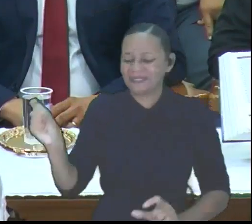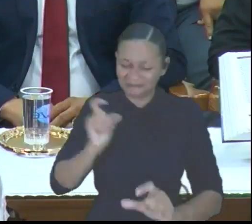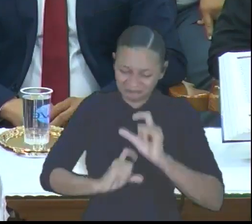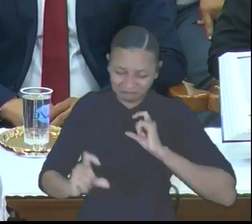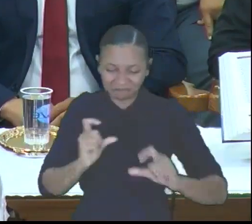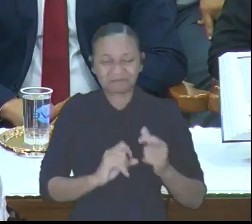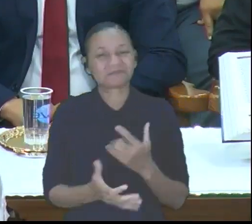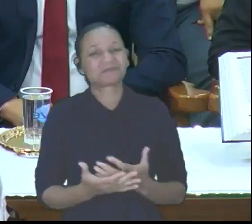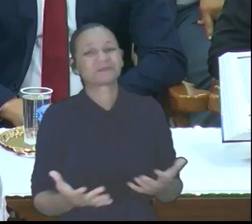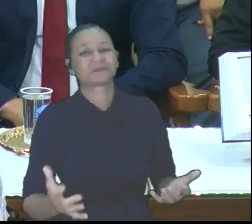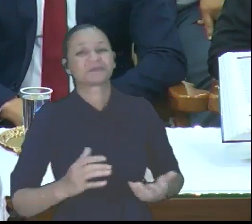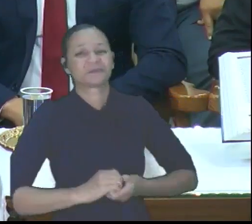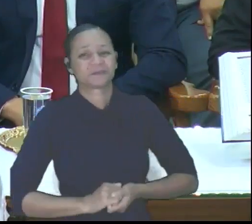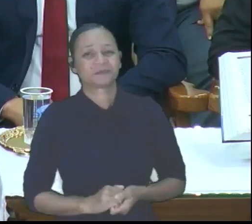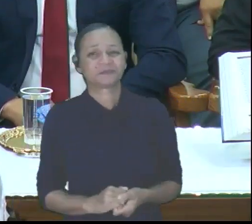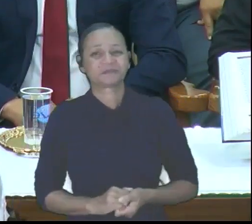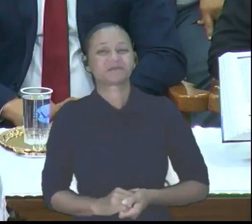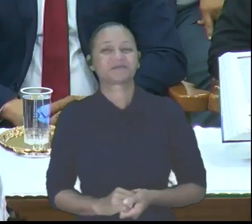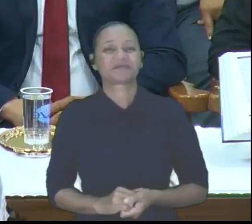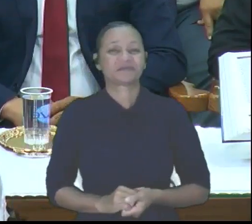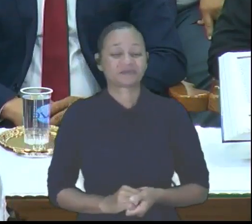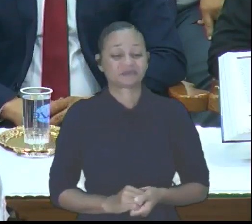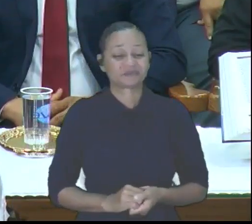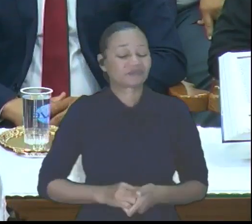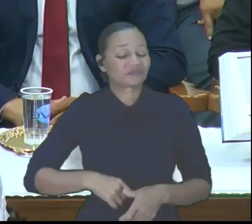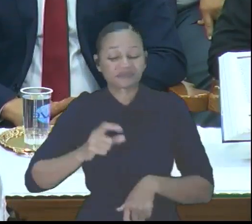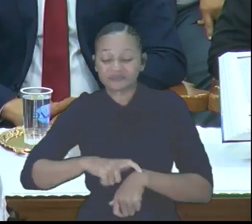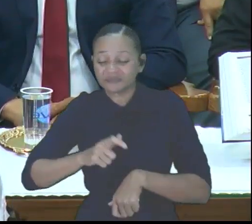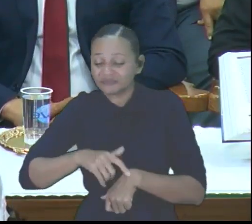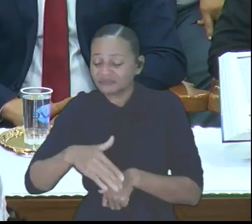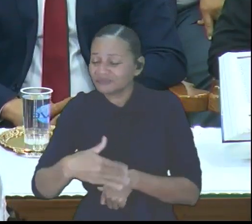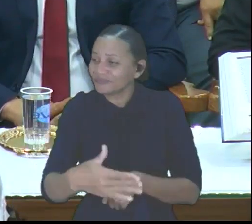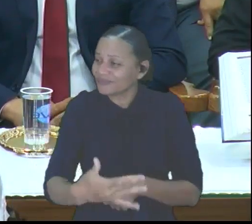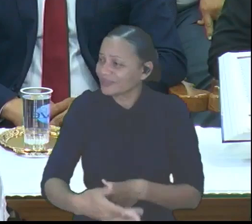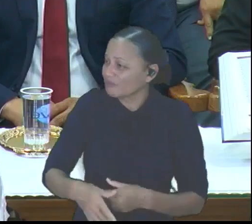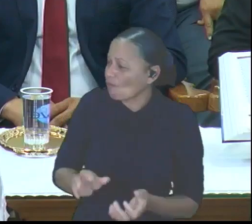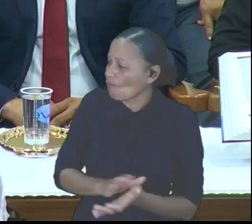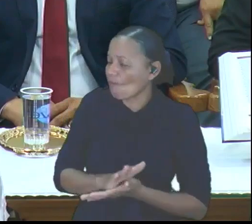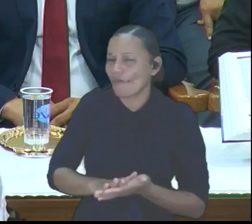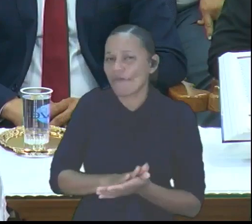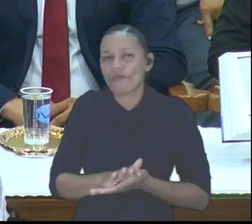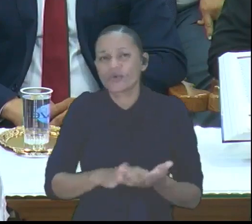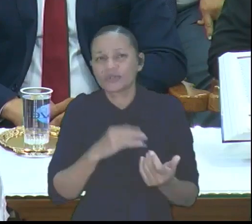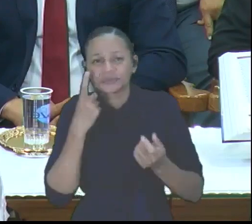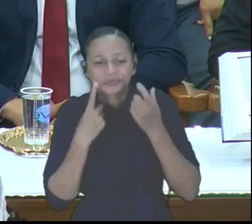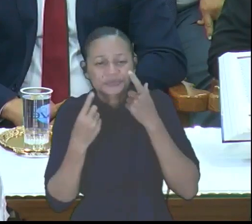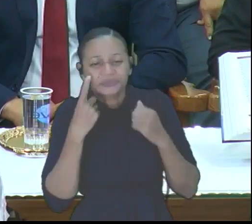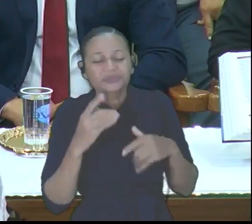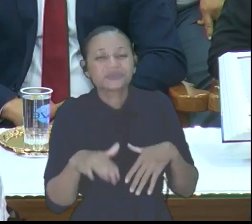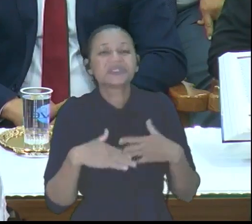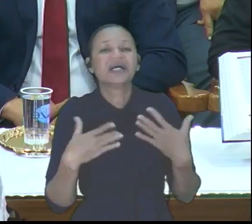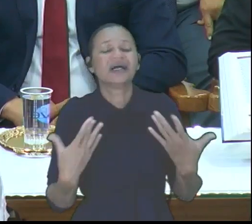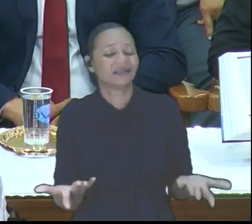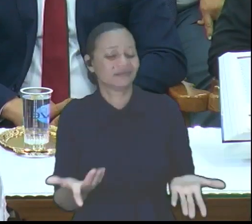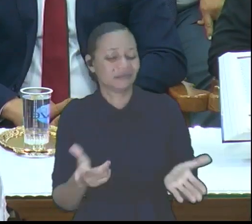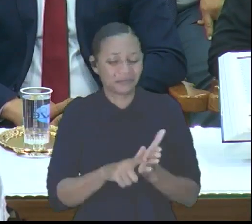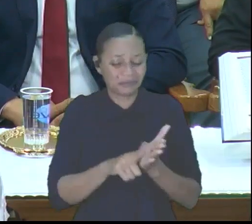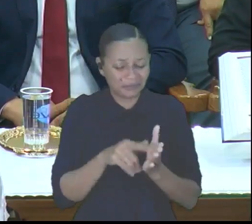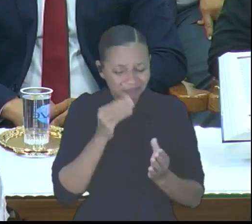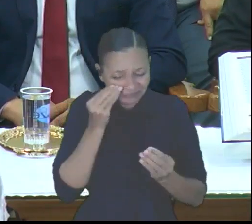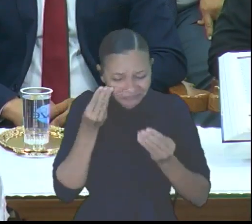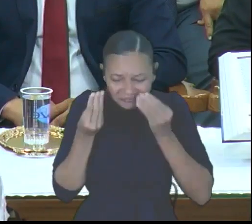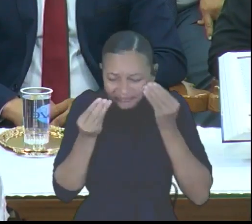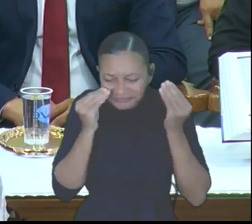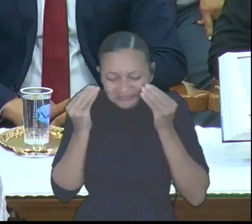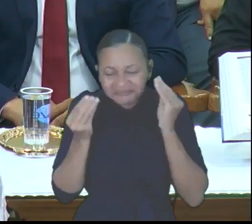palavra. Quanto tempo mais não choramos, Cadê os nossos lenços?